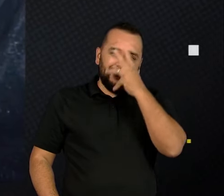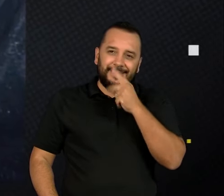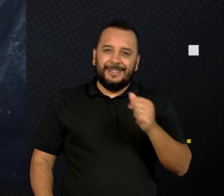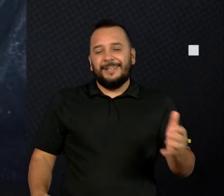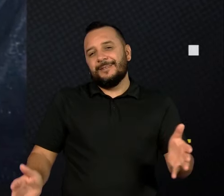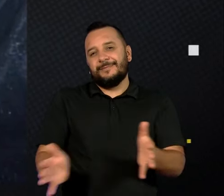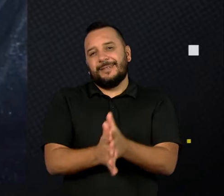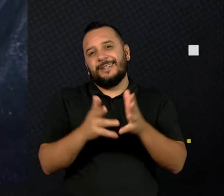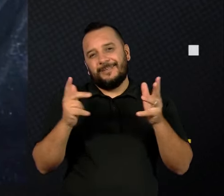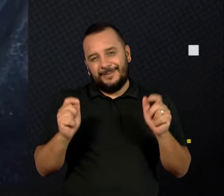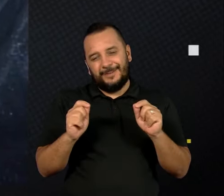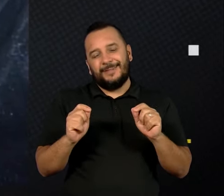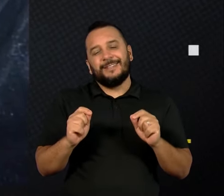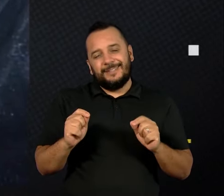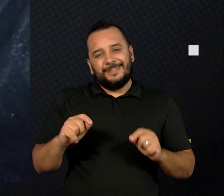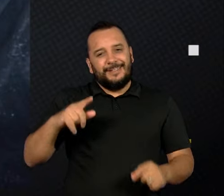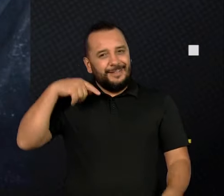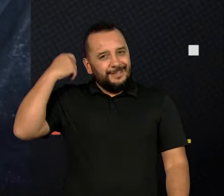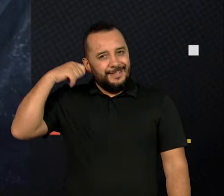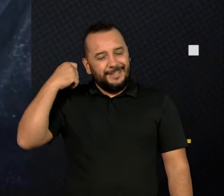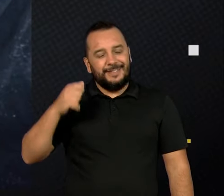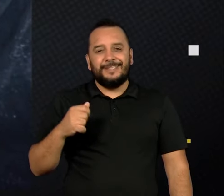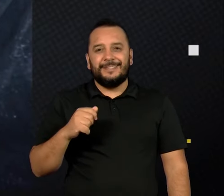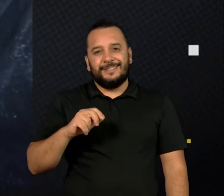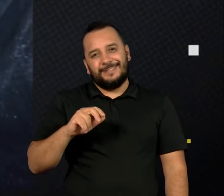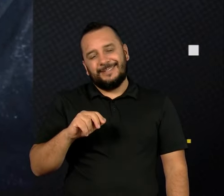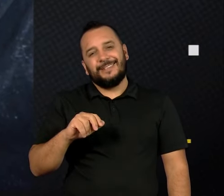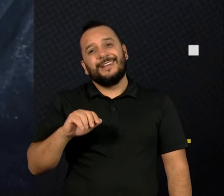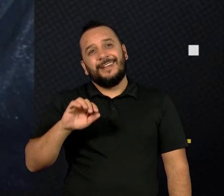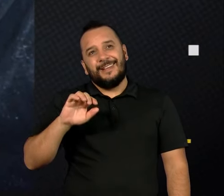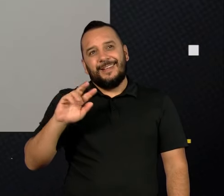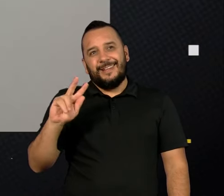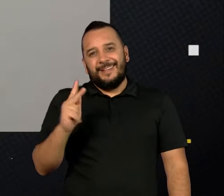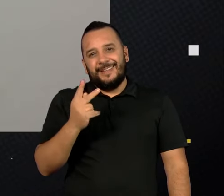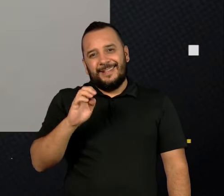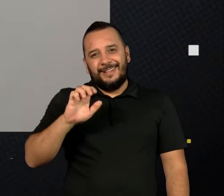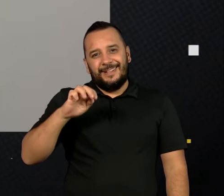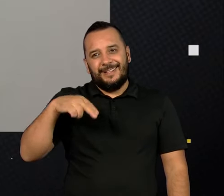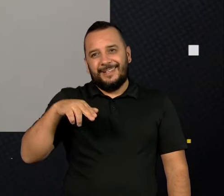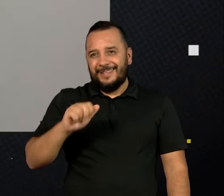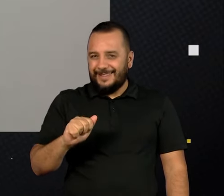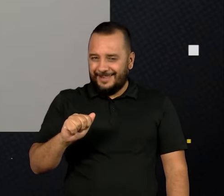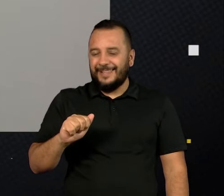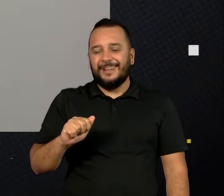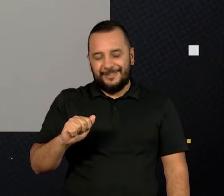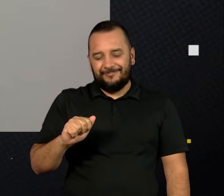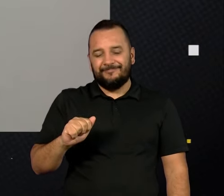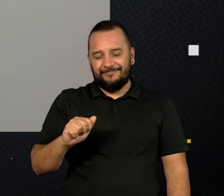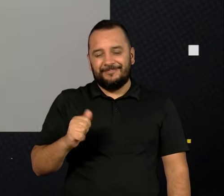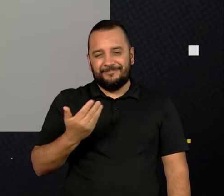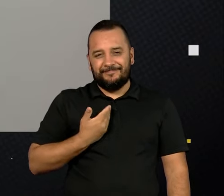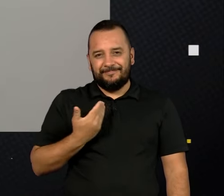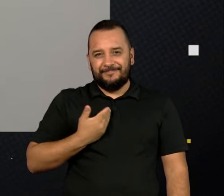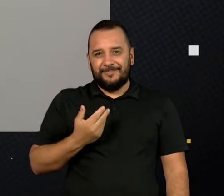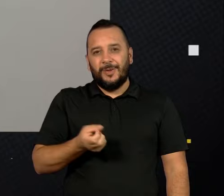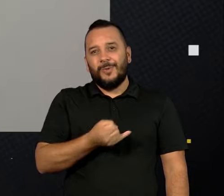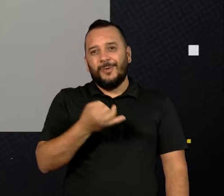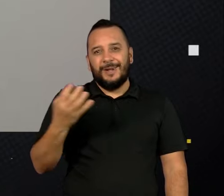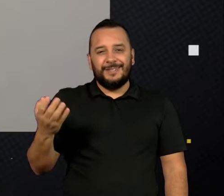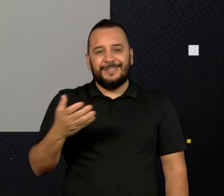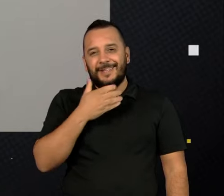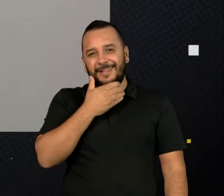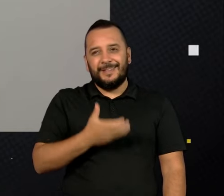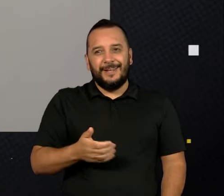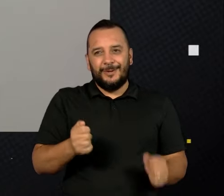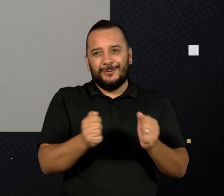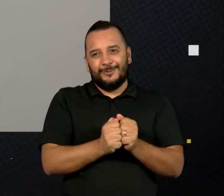atriz, Helena. Ficamos tão amigas. Quantos natais, quantas passagens de